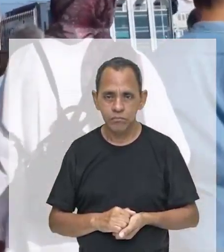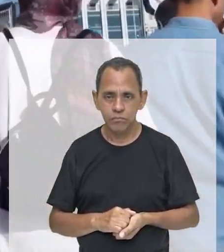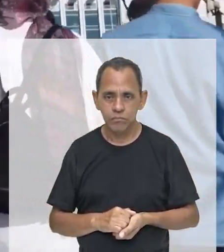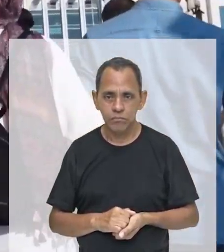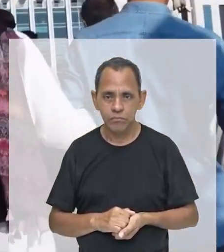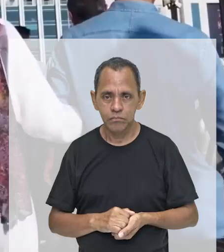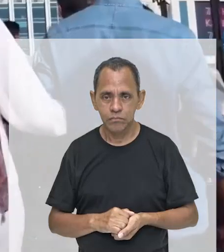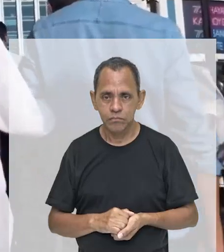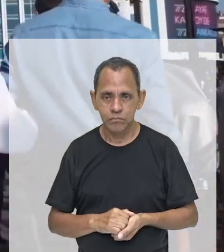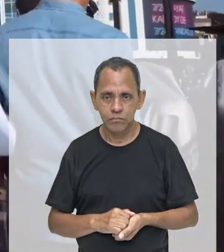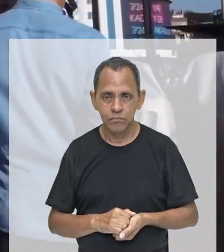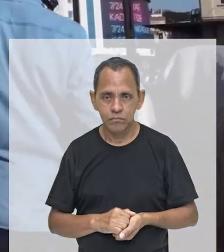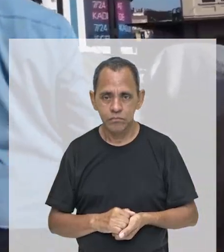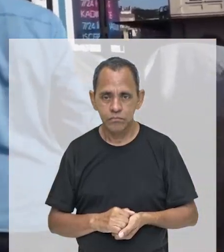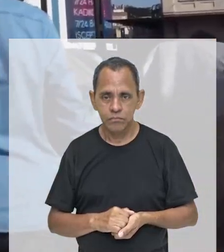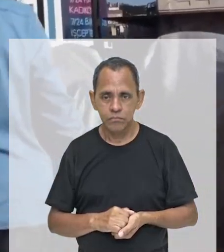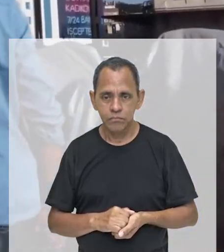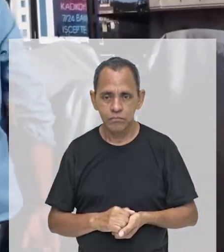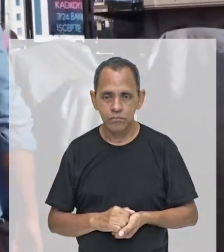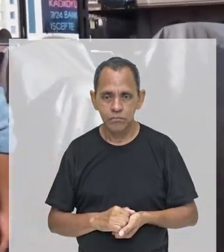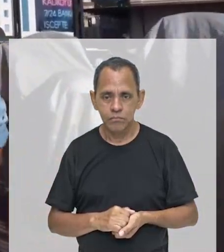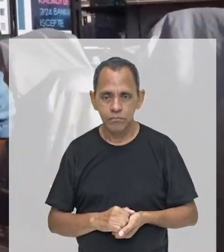No, birden.